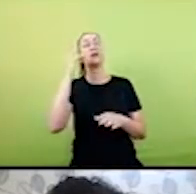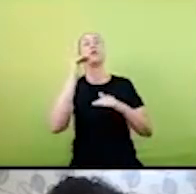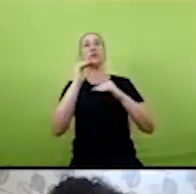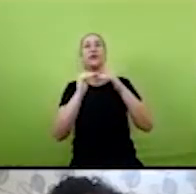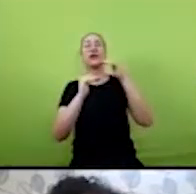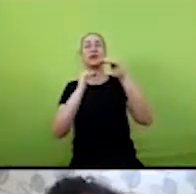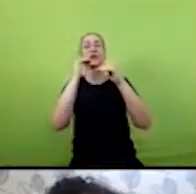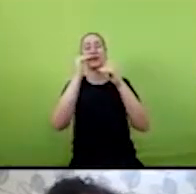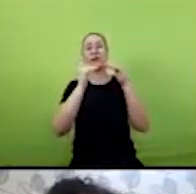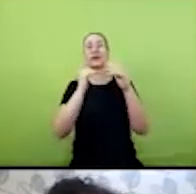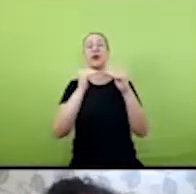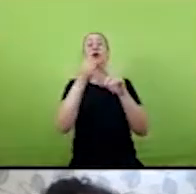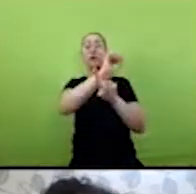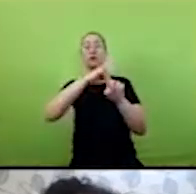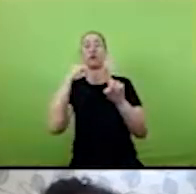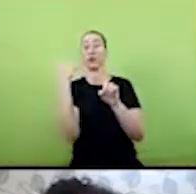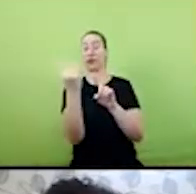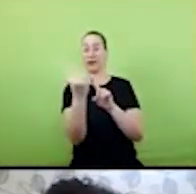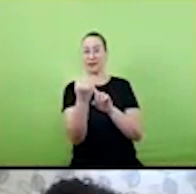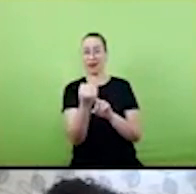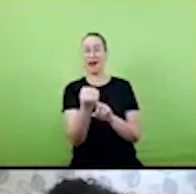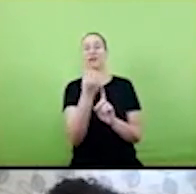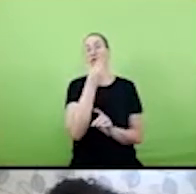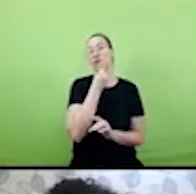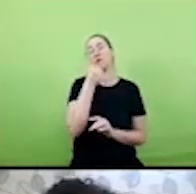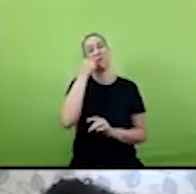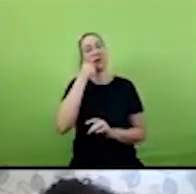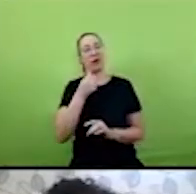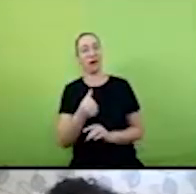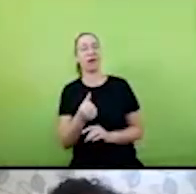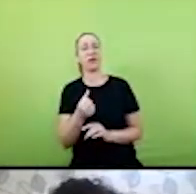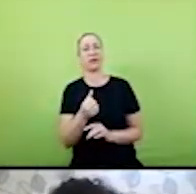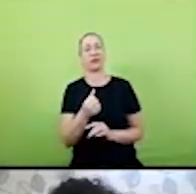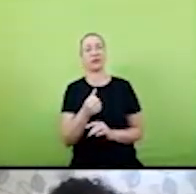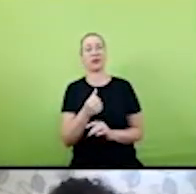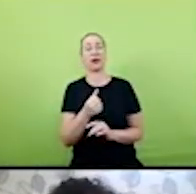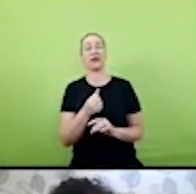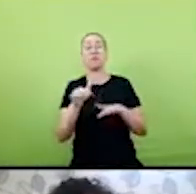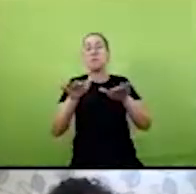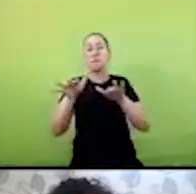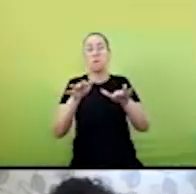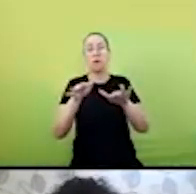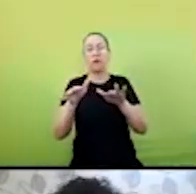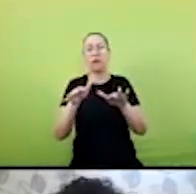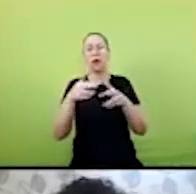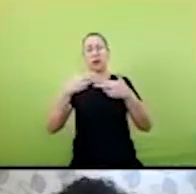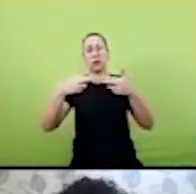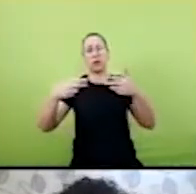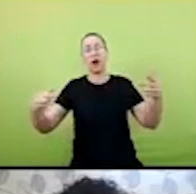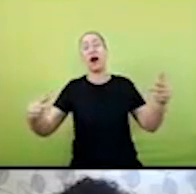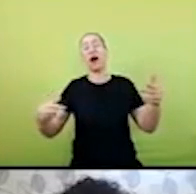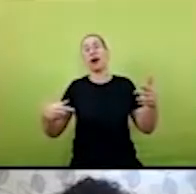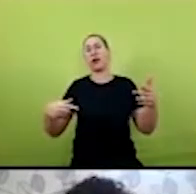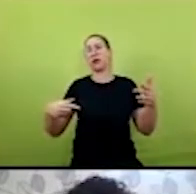dos padrões, é que o movimento de mulheres tem trabalhado algumas décadas para empoderar